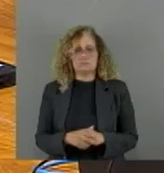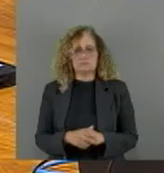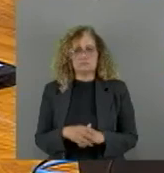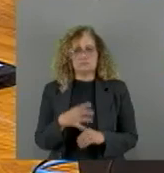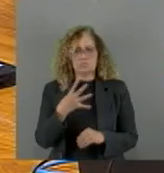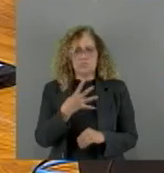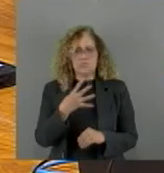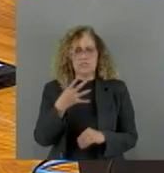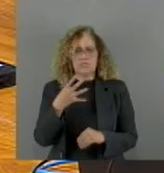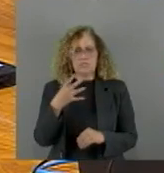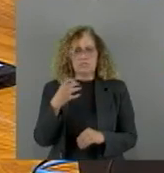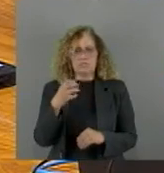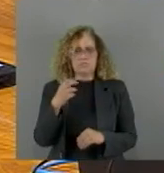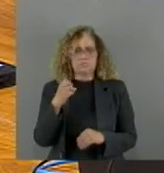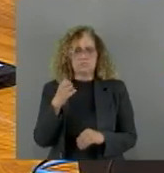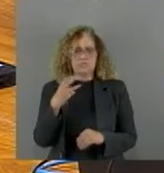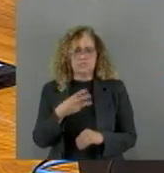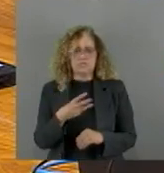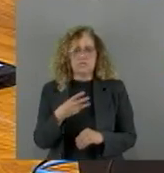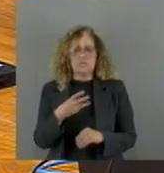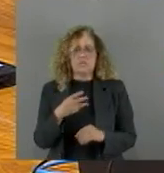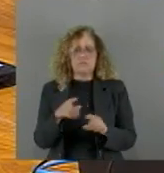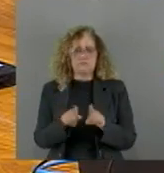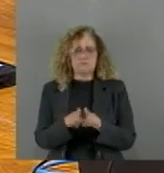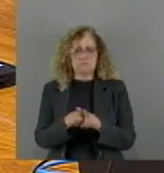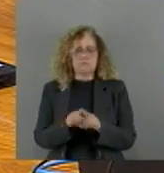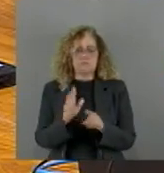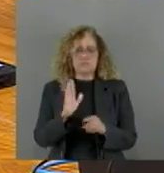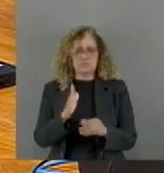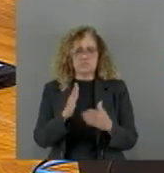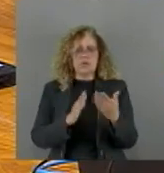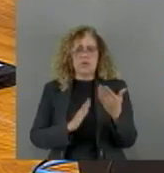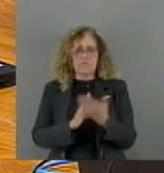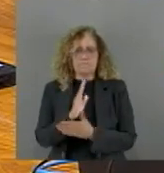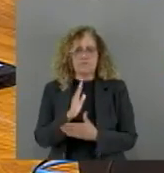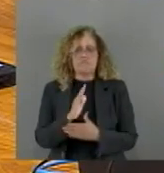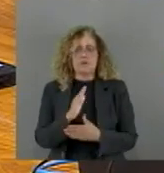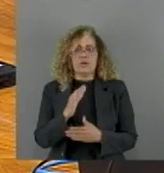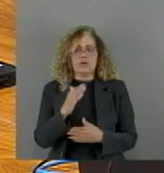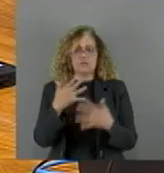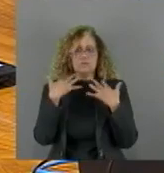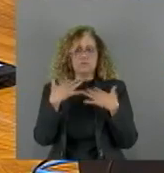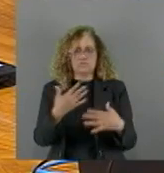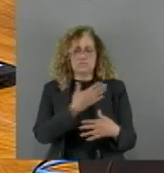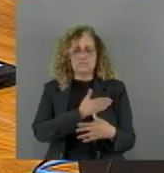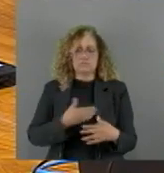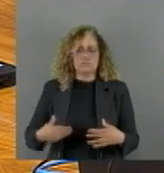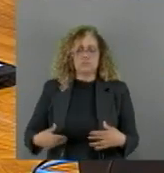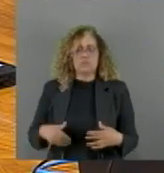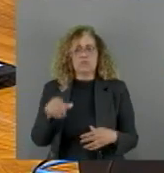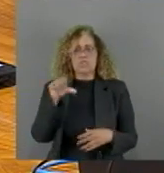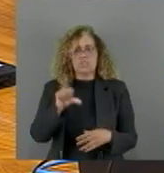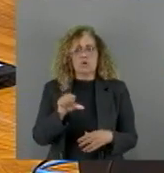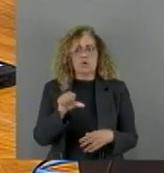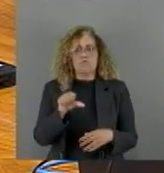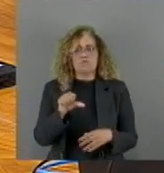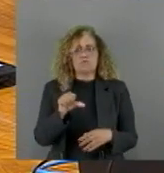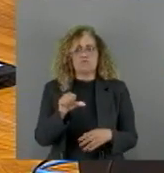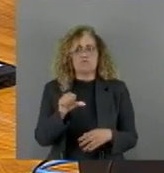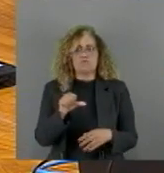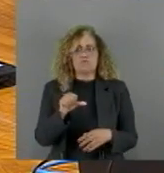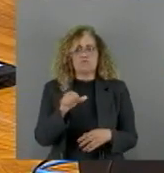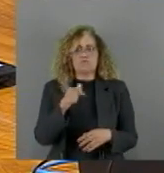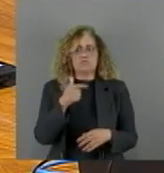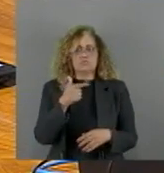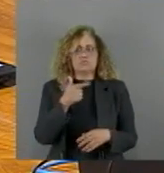Federal, que na audiência pública, objeto já aprovado do requerimento número 9/2023, CAS,